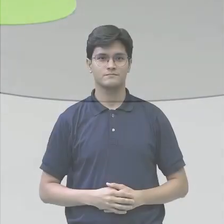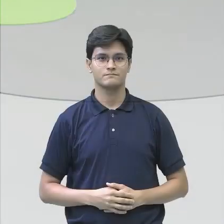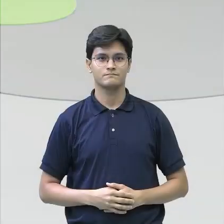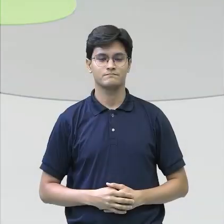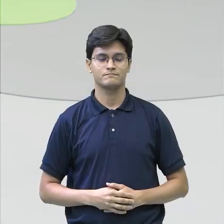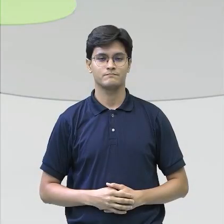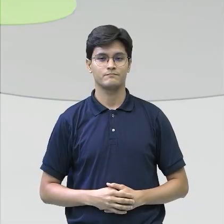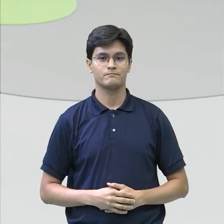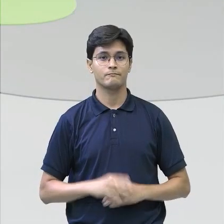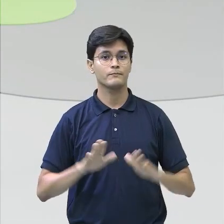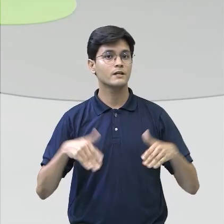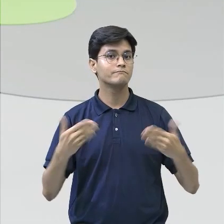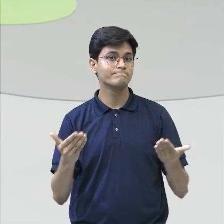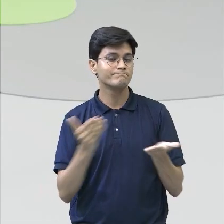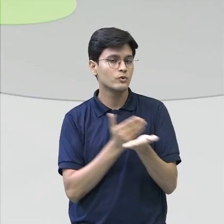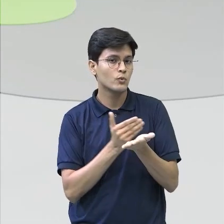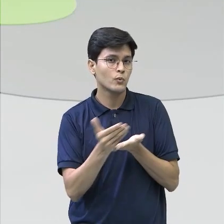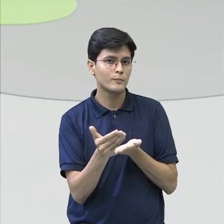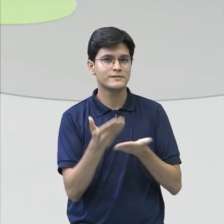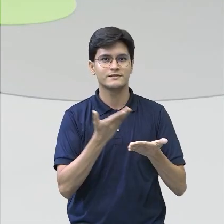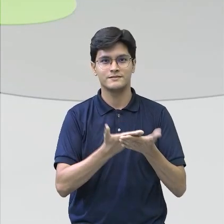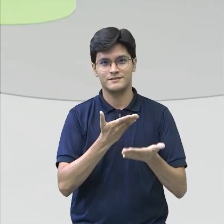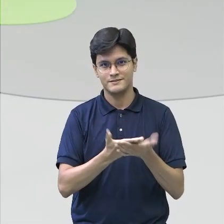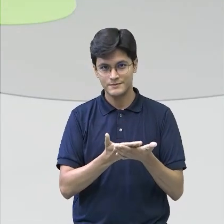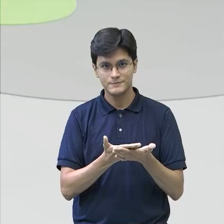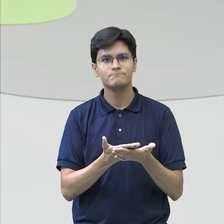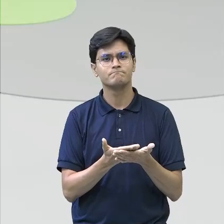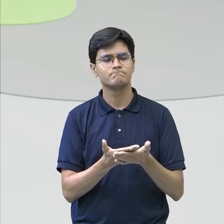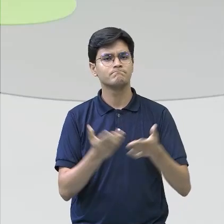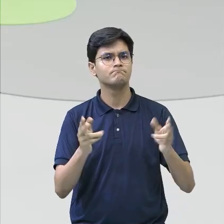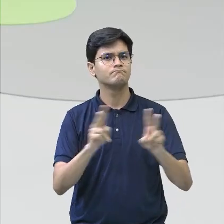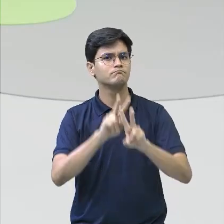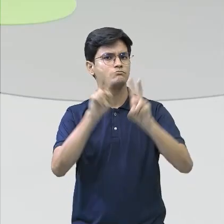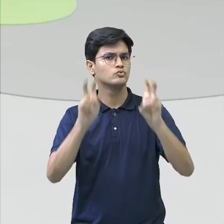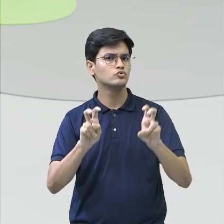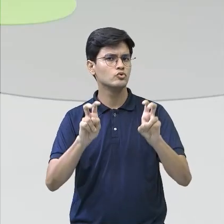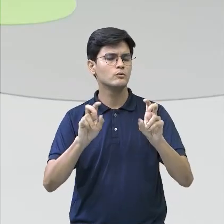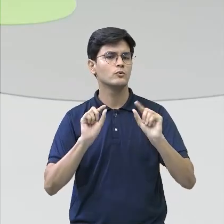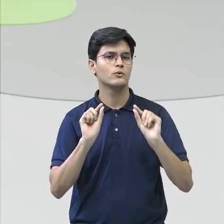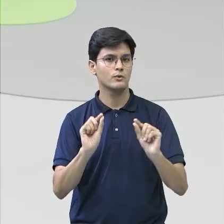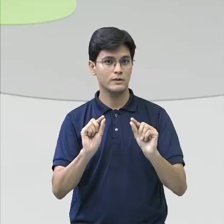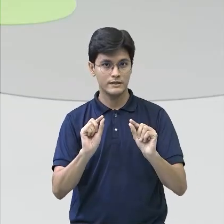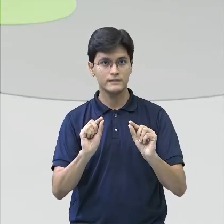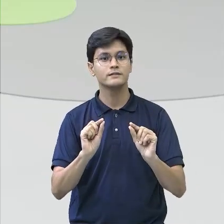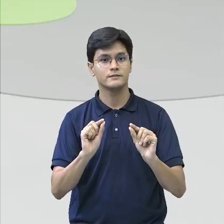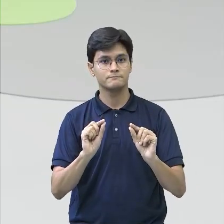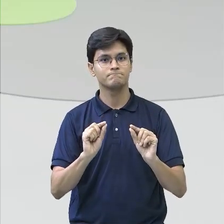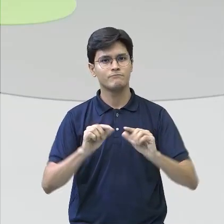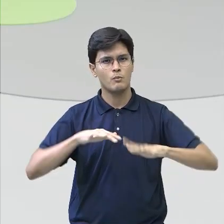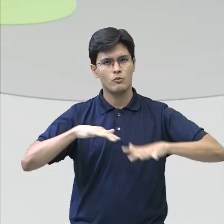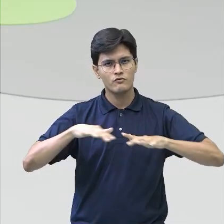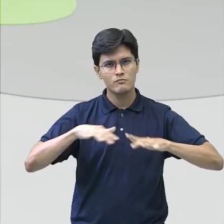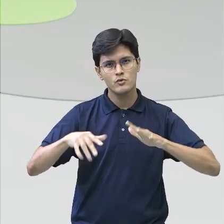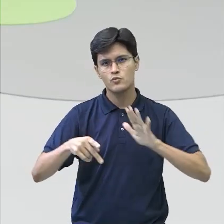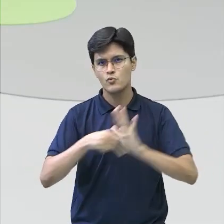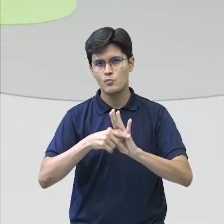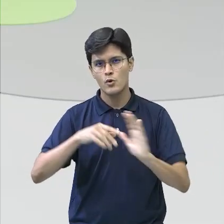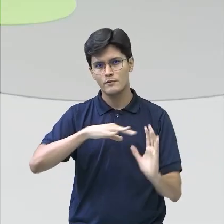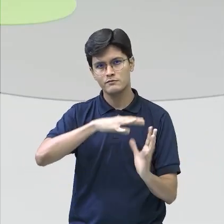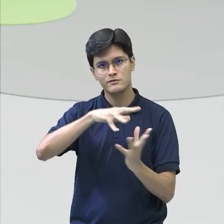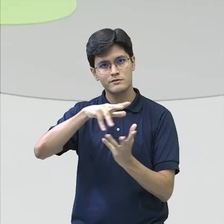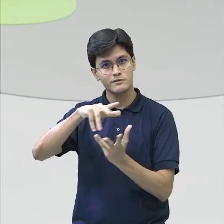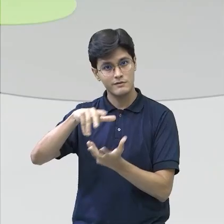Muito bem, para iniciarmos aí a nossa aula, em que vamos falar um pouco sobre os movimentos da Terra, né, que é o